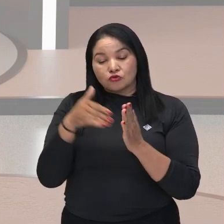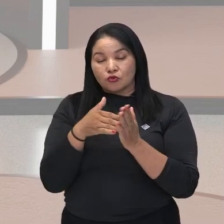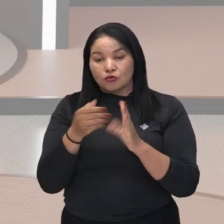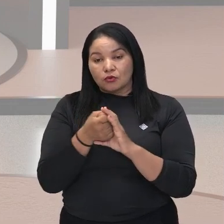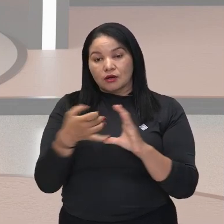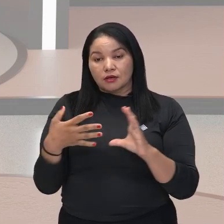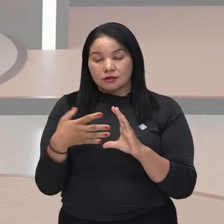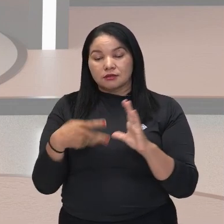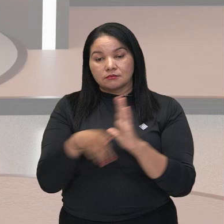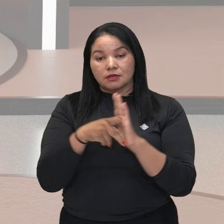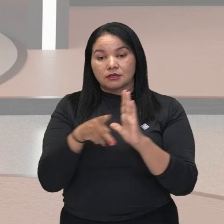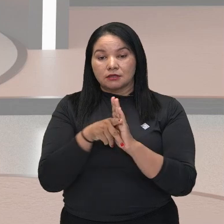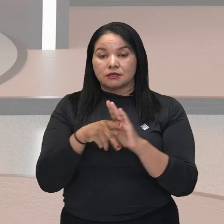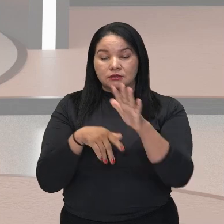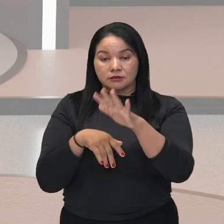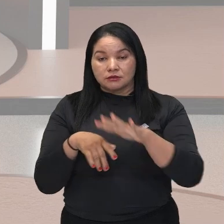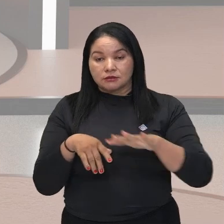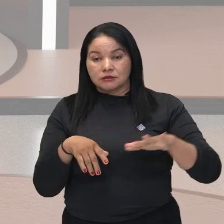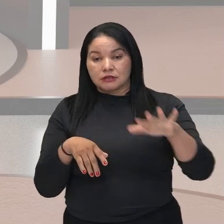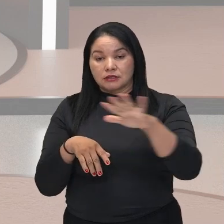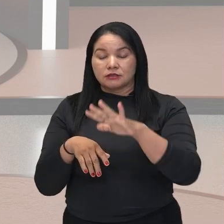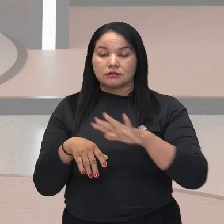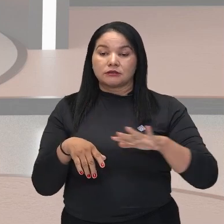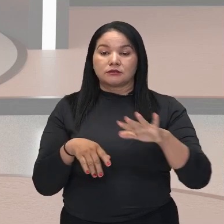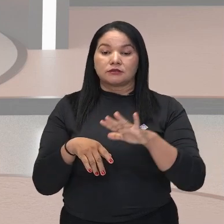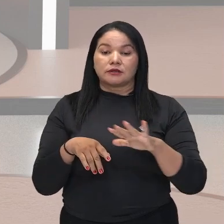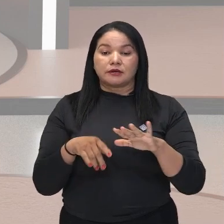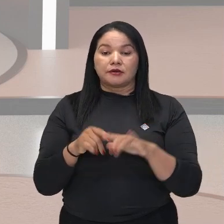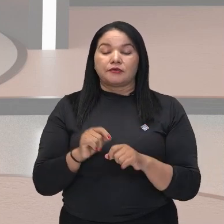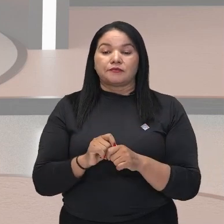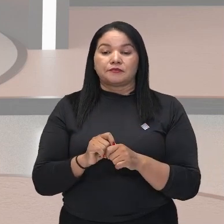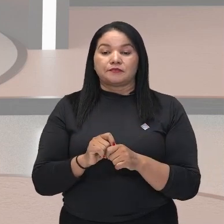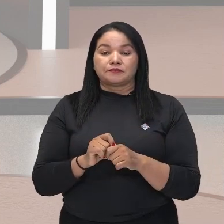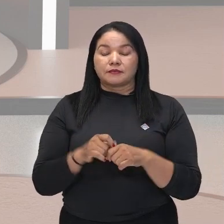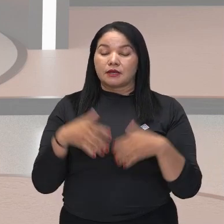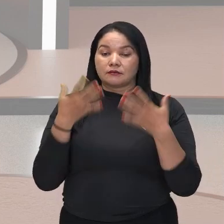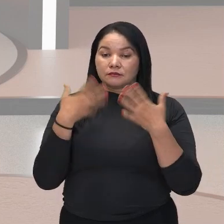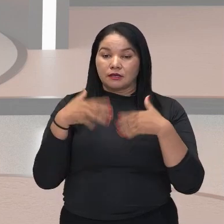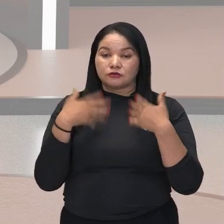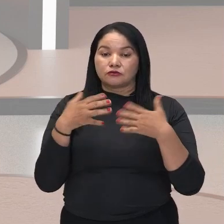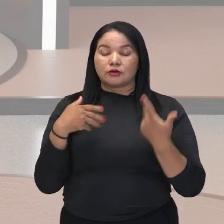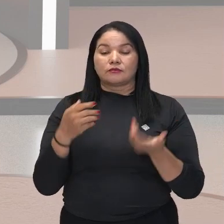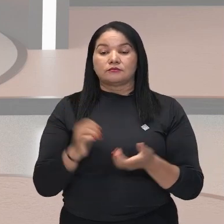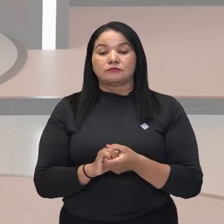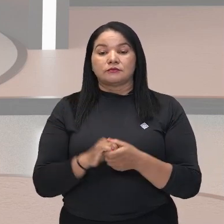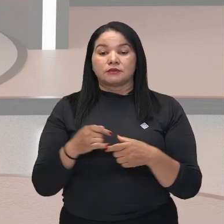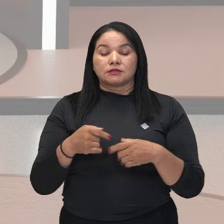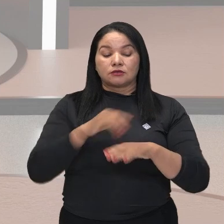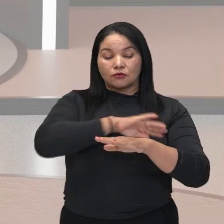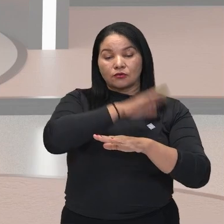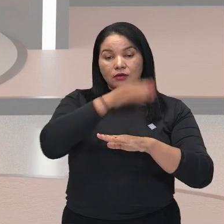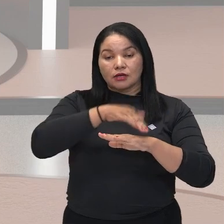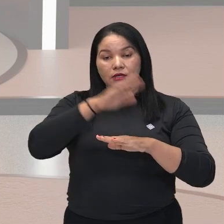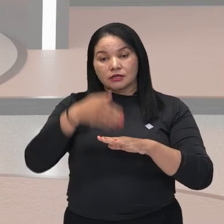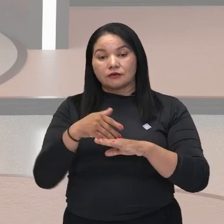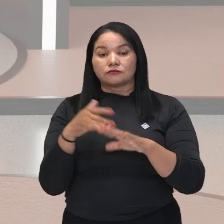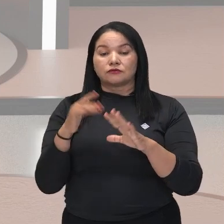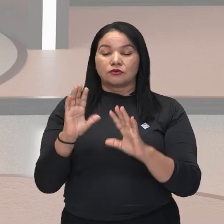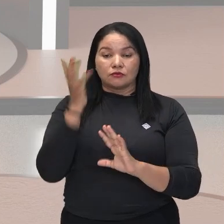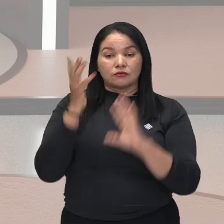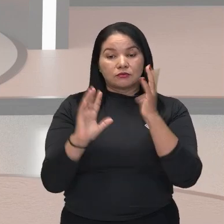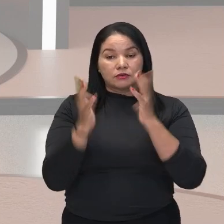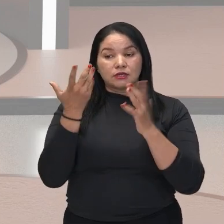esses aspectos da parte natural, né? Tanto a parte do relevo, de clima, vegetação e